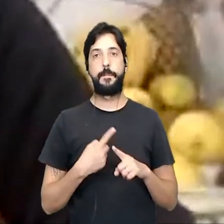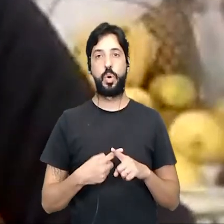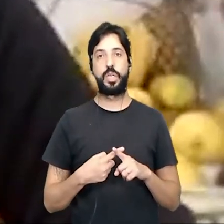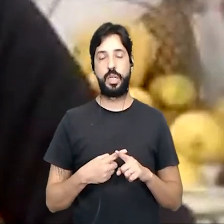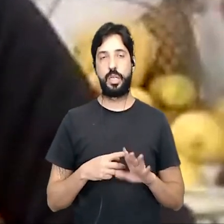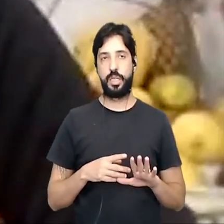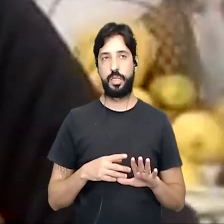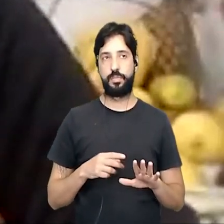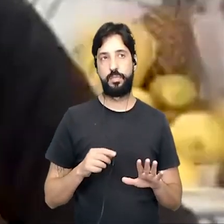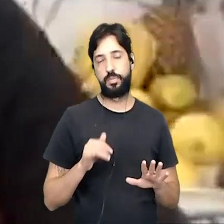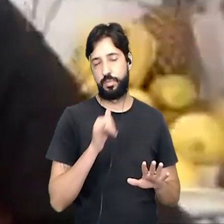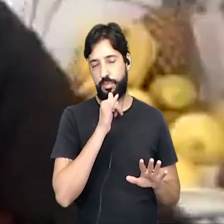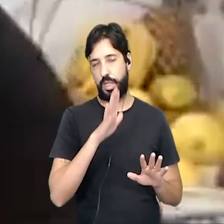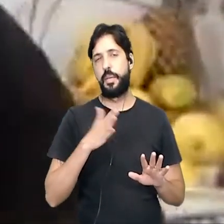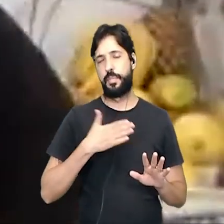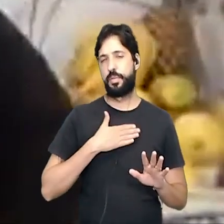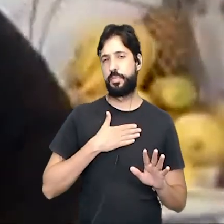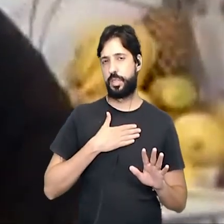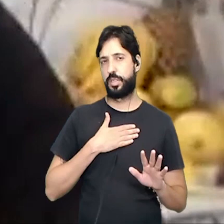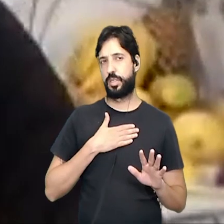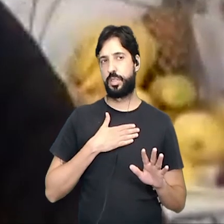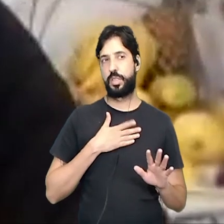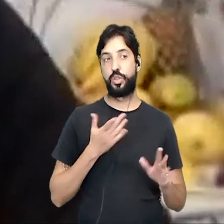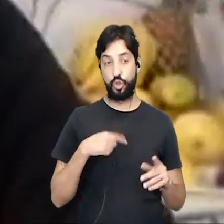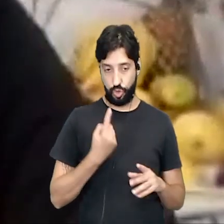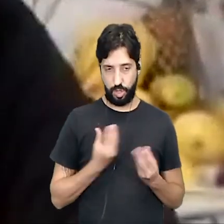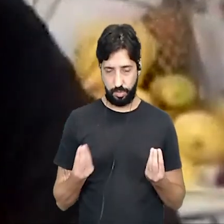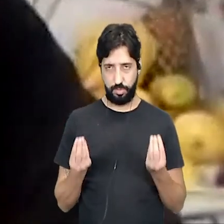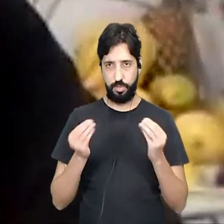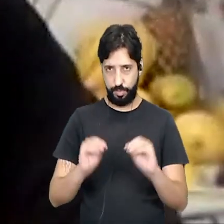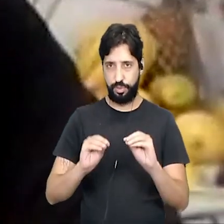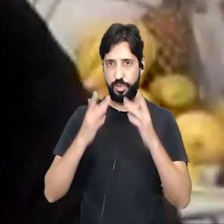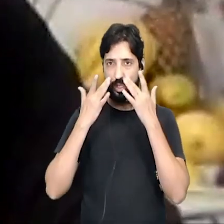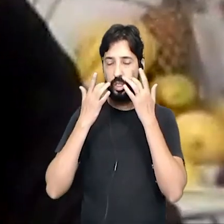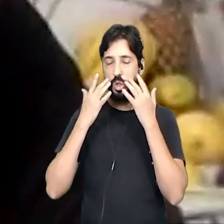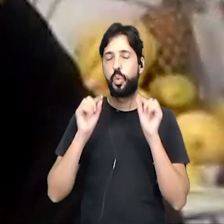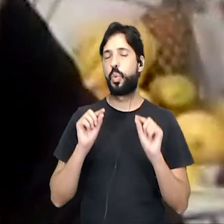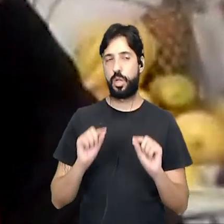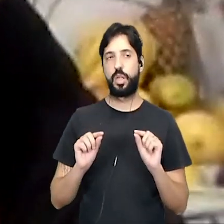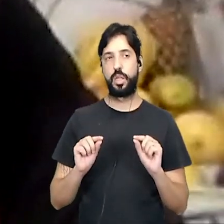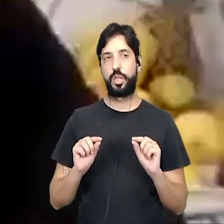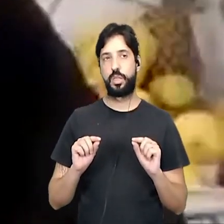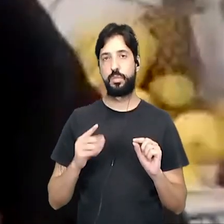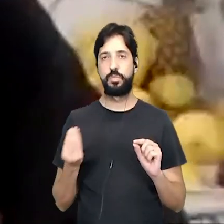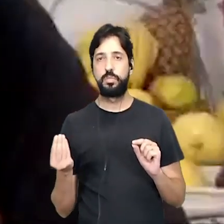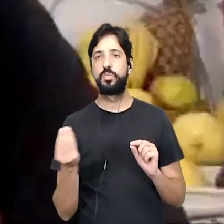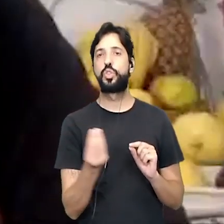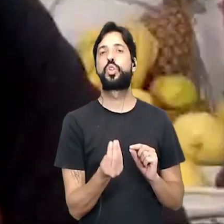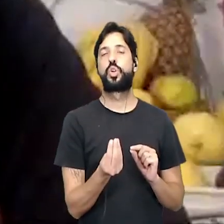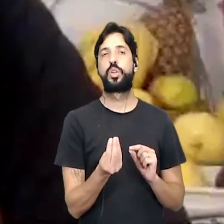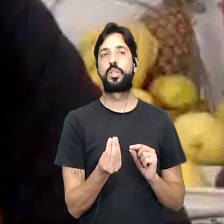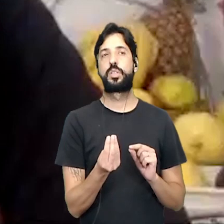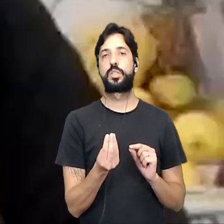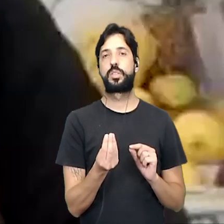houve o chamamento, porque, para mim, quando a gente, e isso foi uma coisa assim que a gente colocou em cena também, que foi quando a